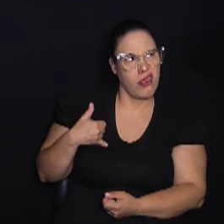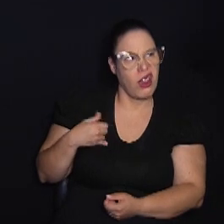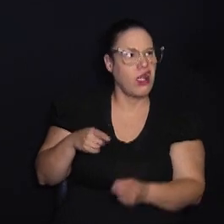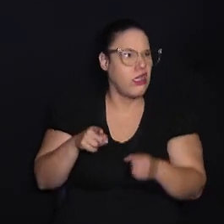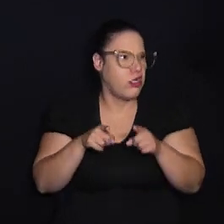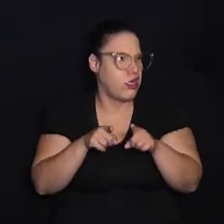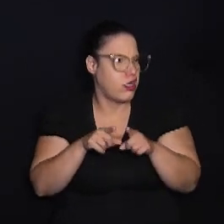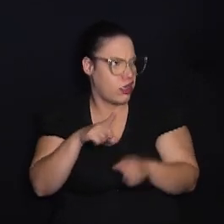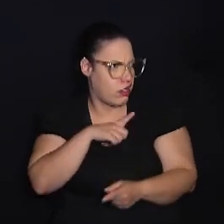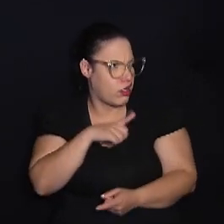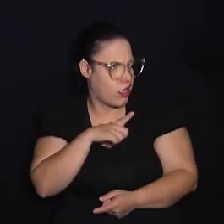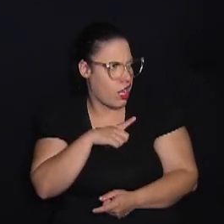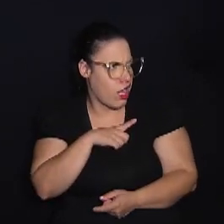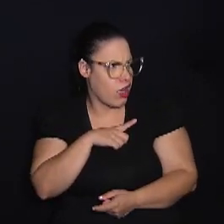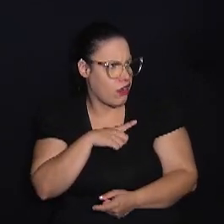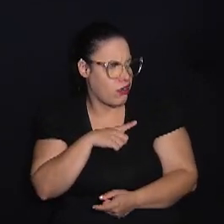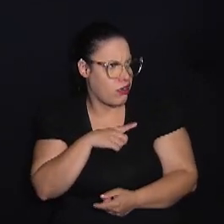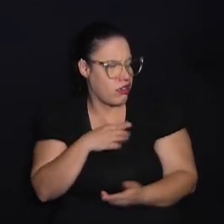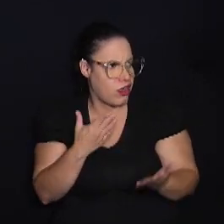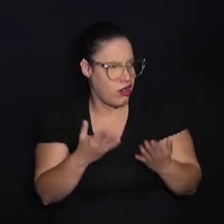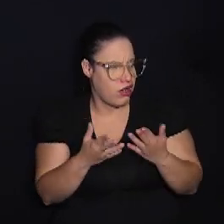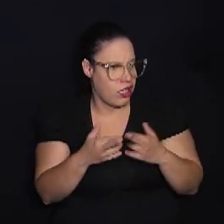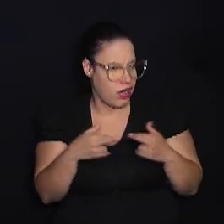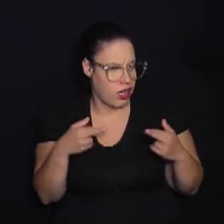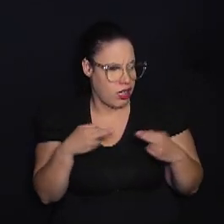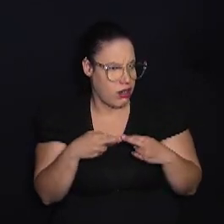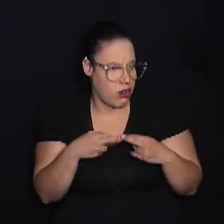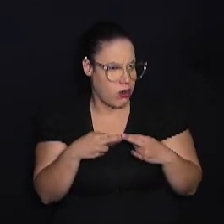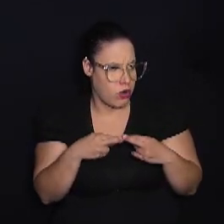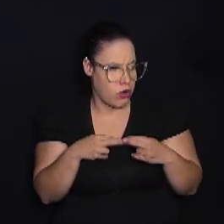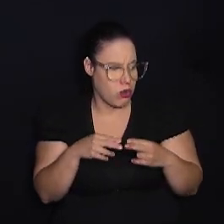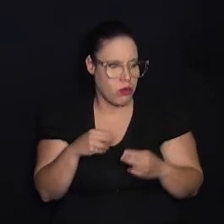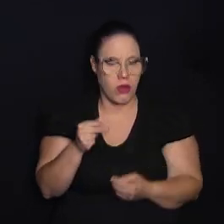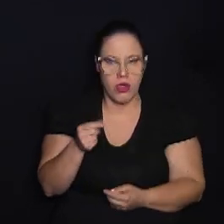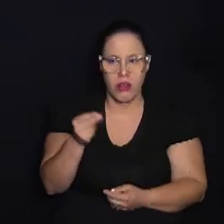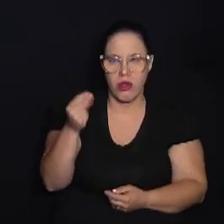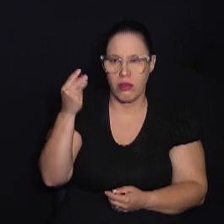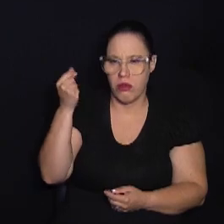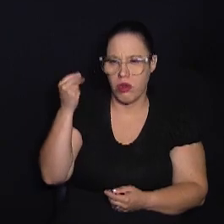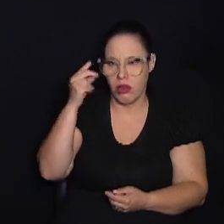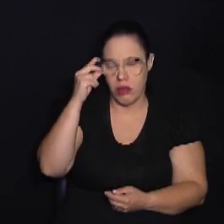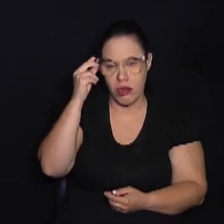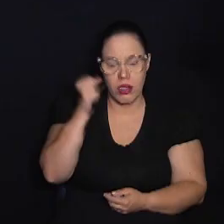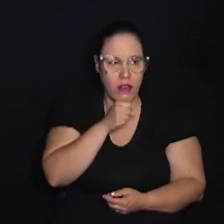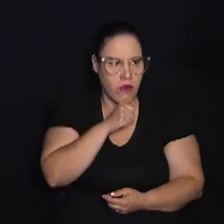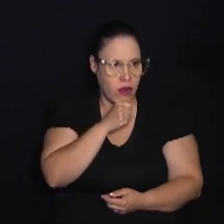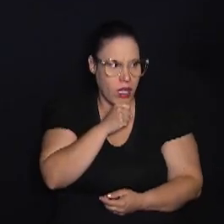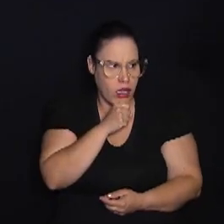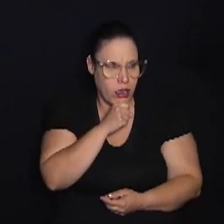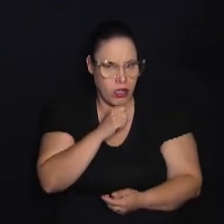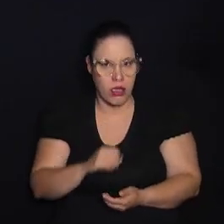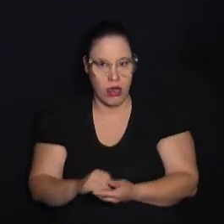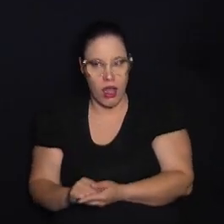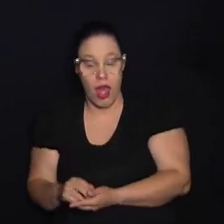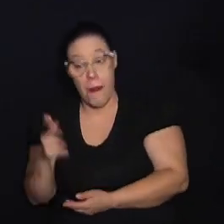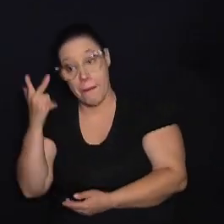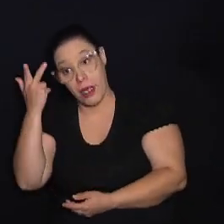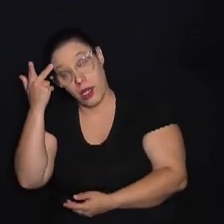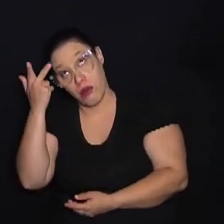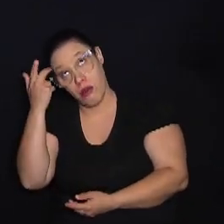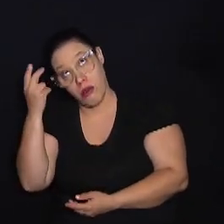exemplo, quanto mais velho, mais incidência ou não, independente? É mais comum a partir dos 50 anos, é a